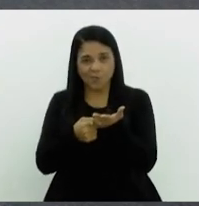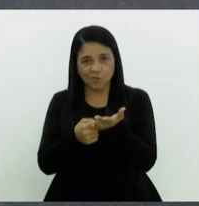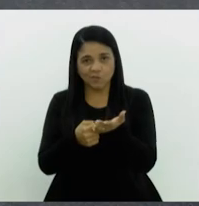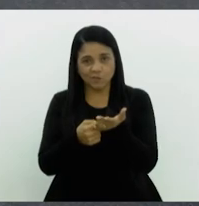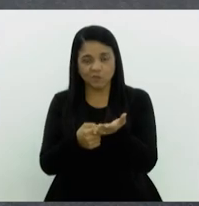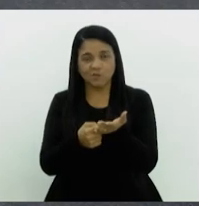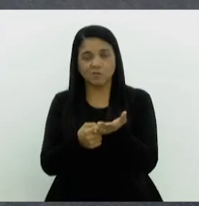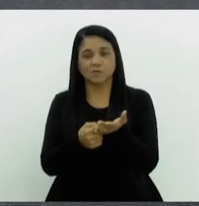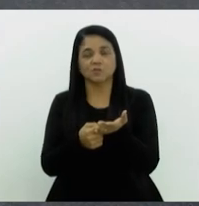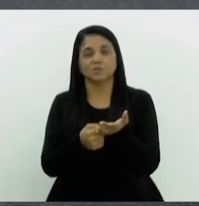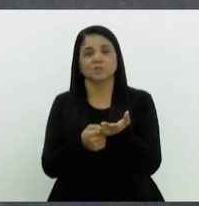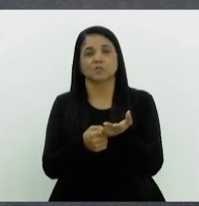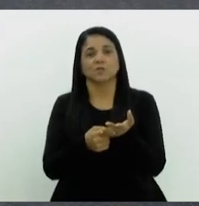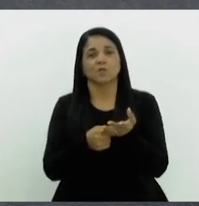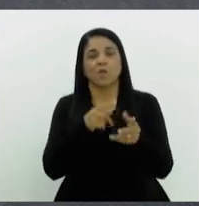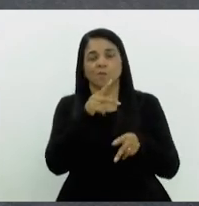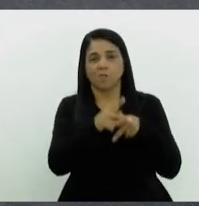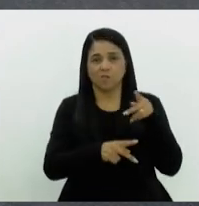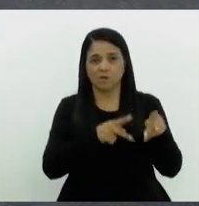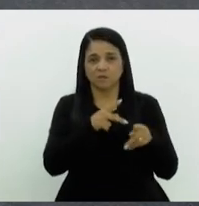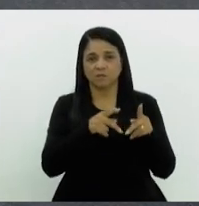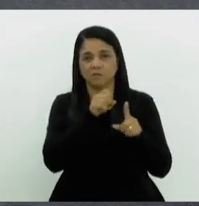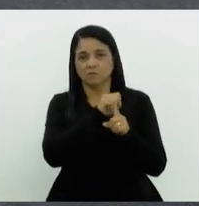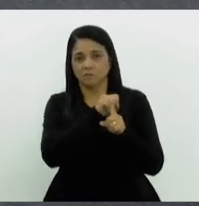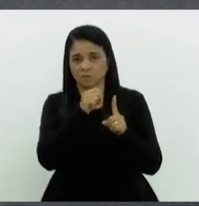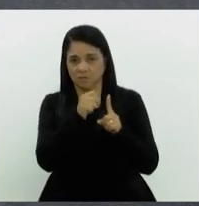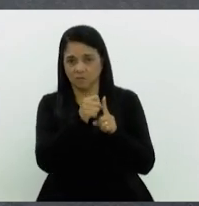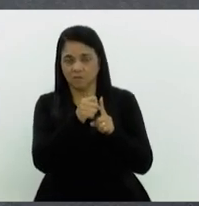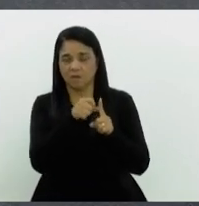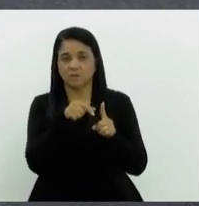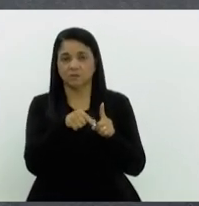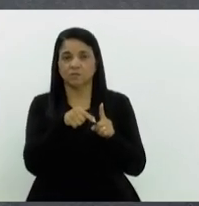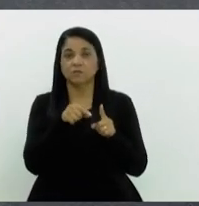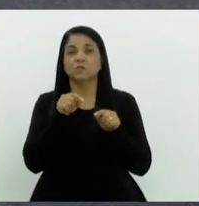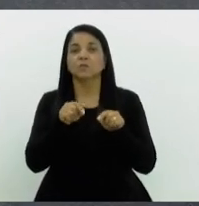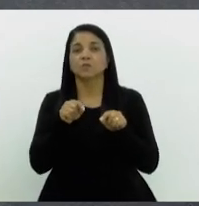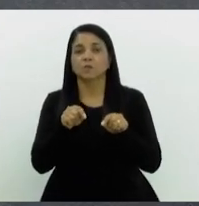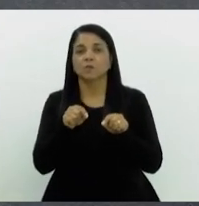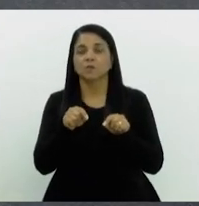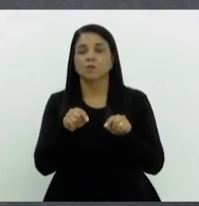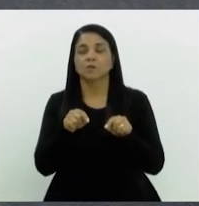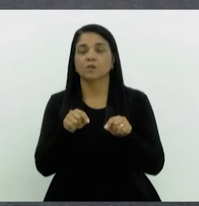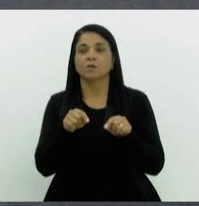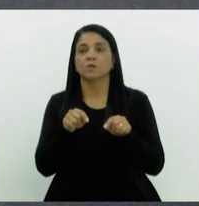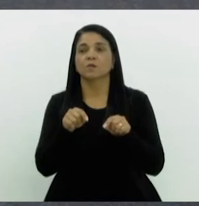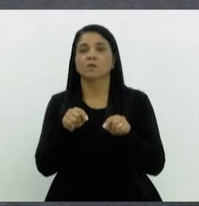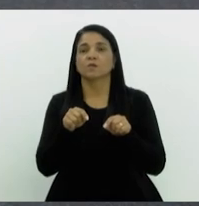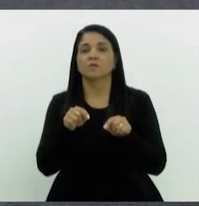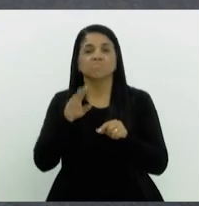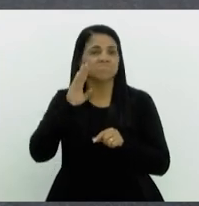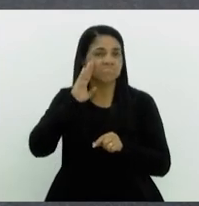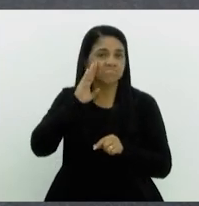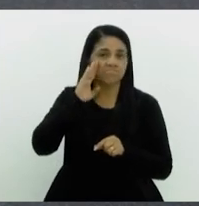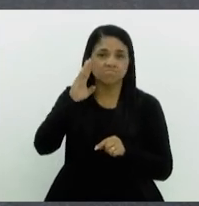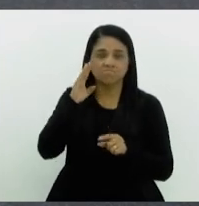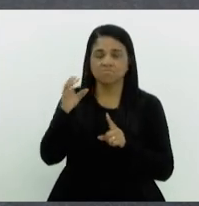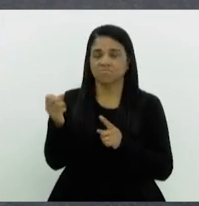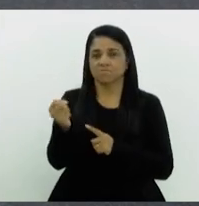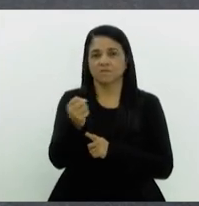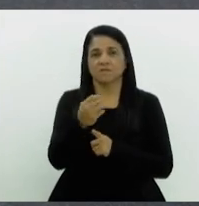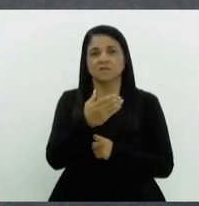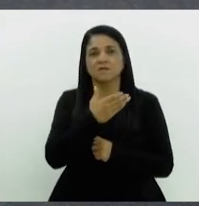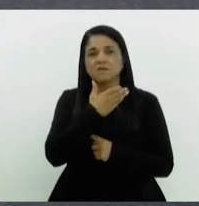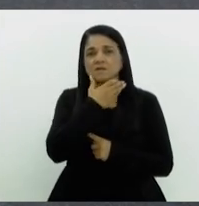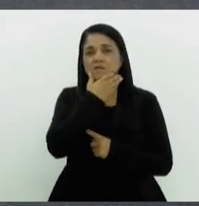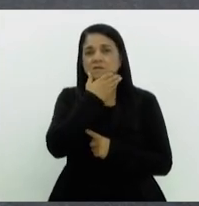causas populares e sociais, que são decorrentes também dessa, que é uma das maiores crises que nós